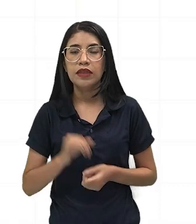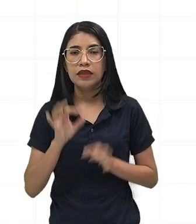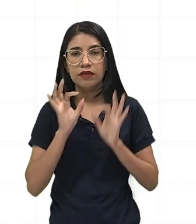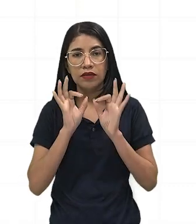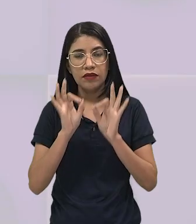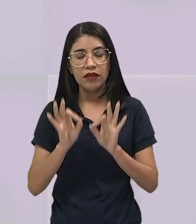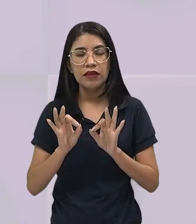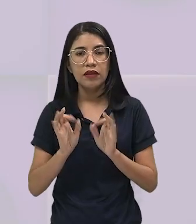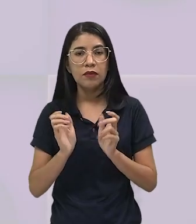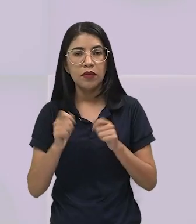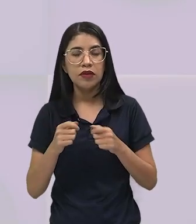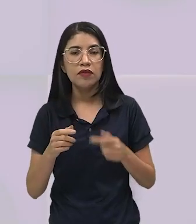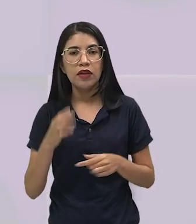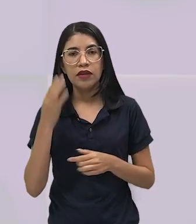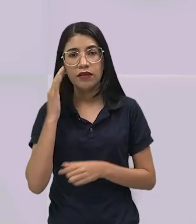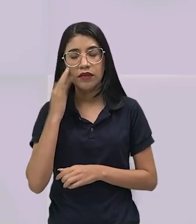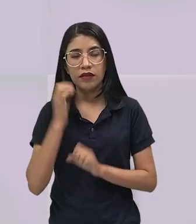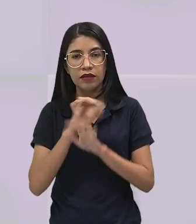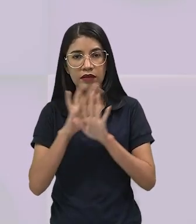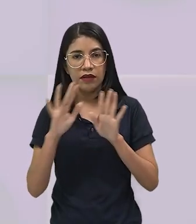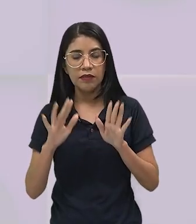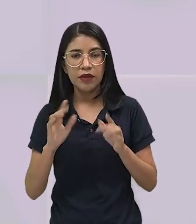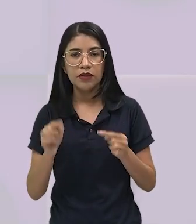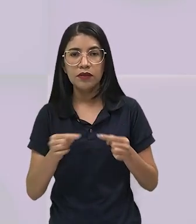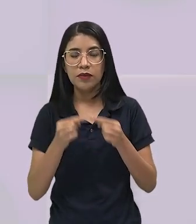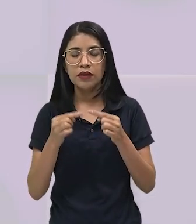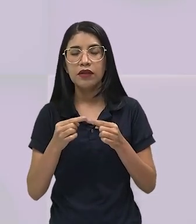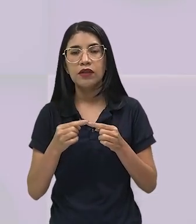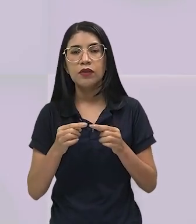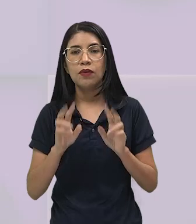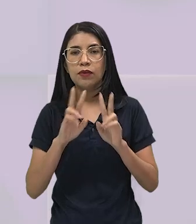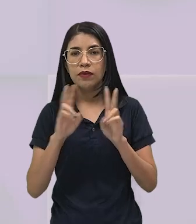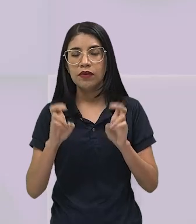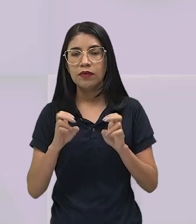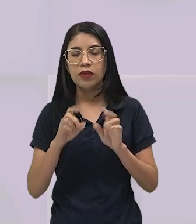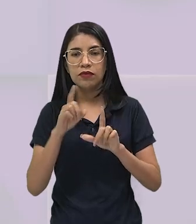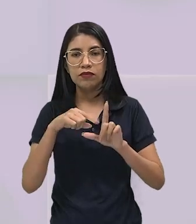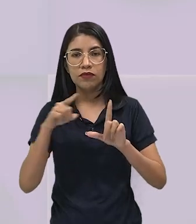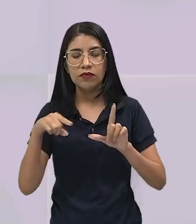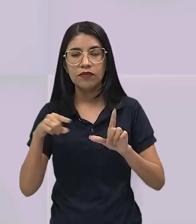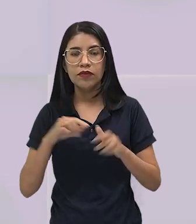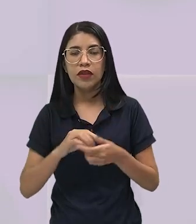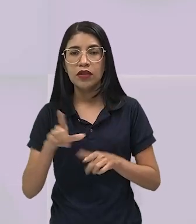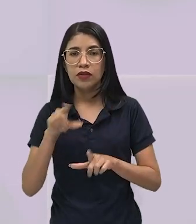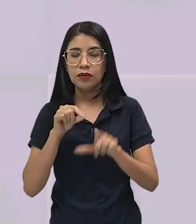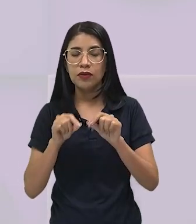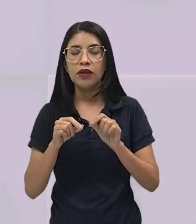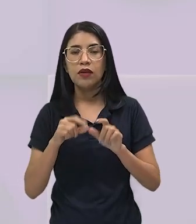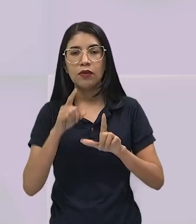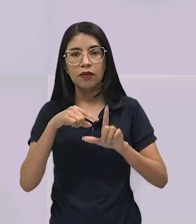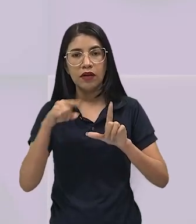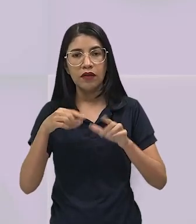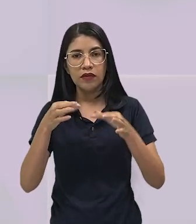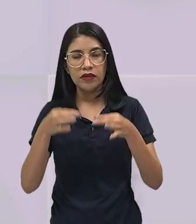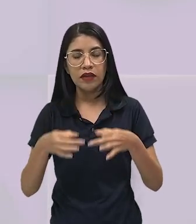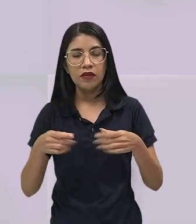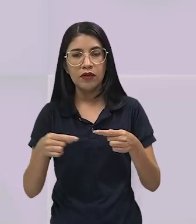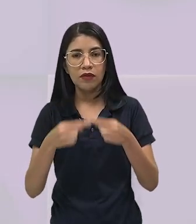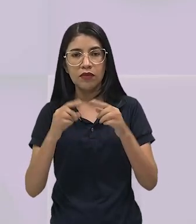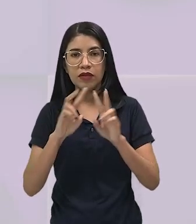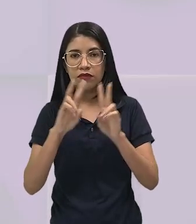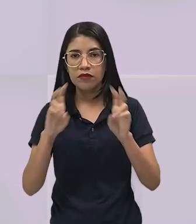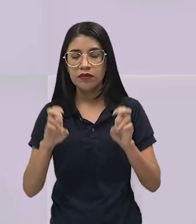né? E vendo aí de acordo com o que nós vamos trabalhando, tá? Escolher o gráfico, né? O mais